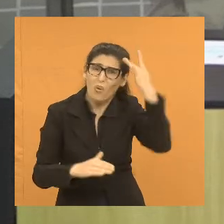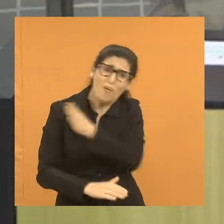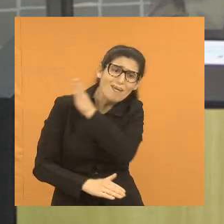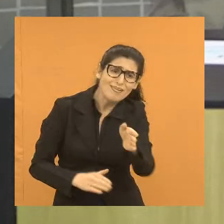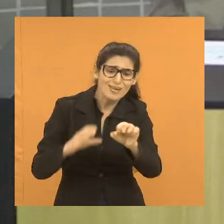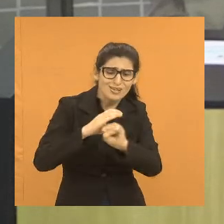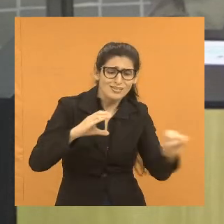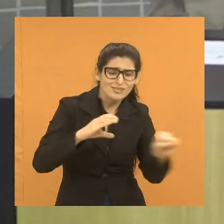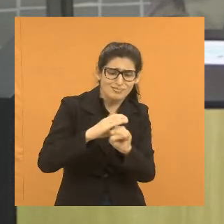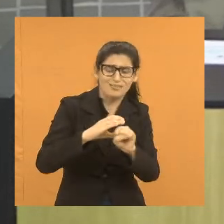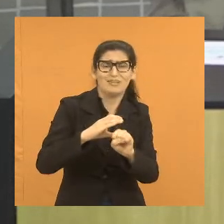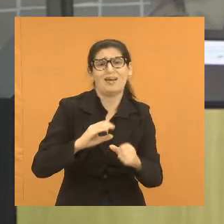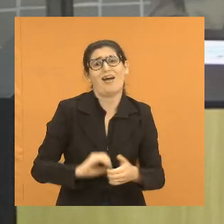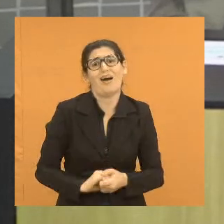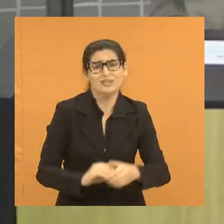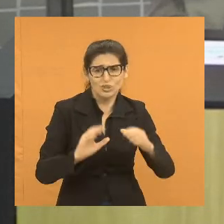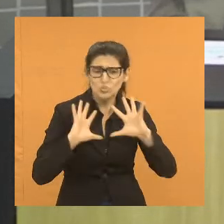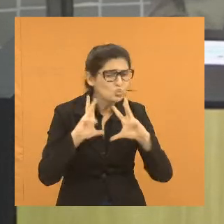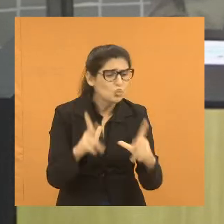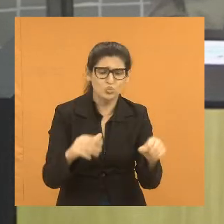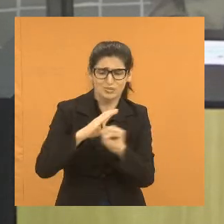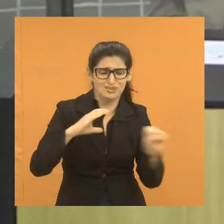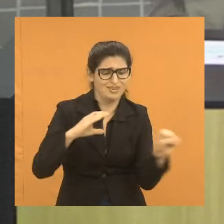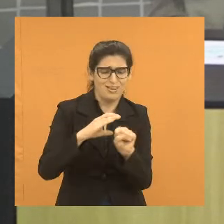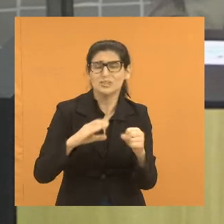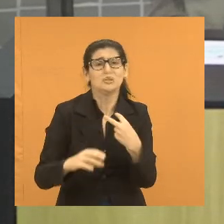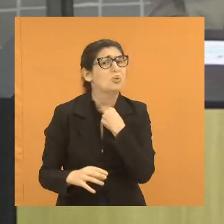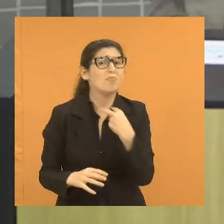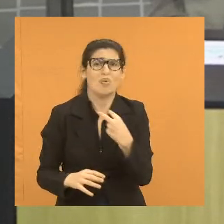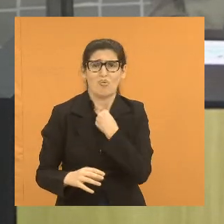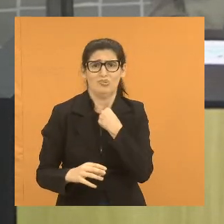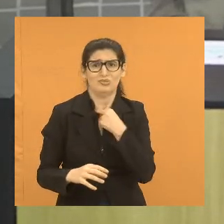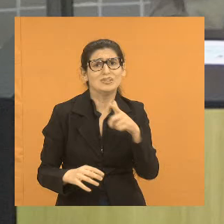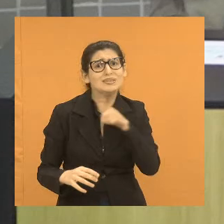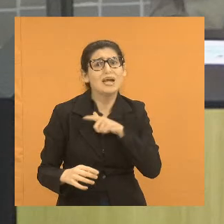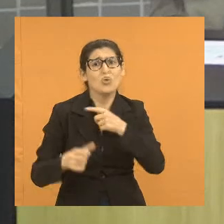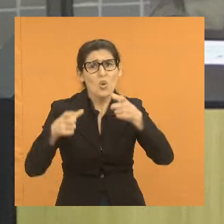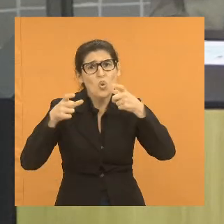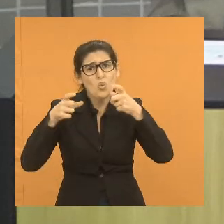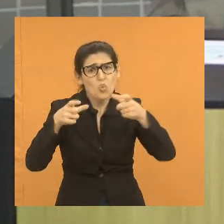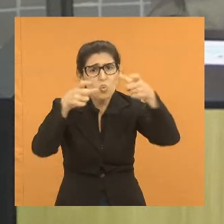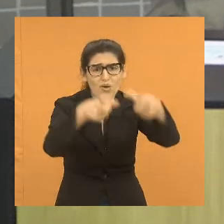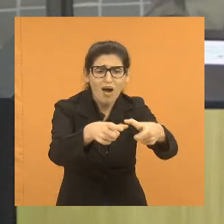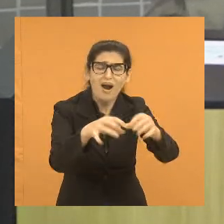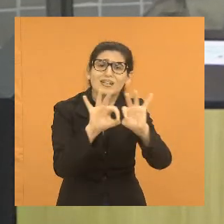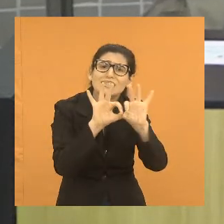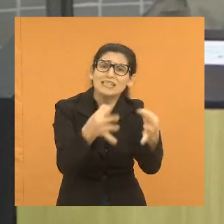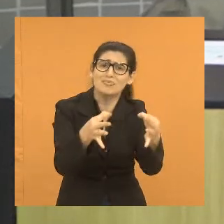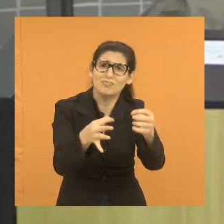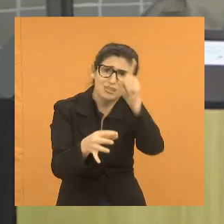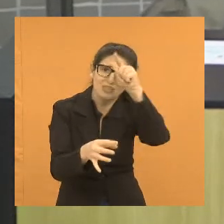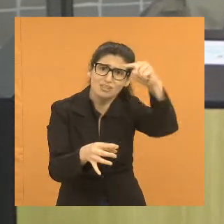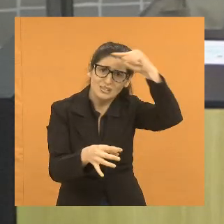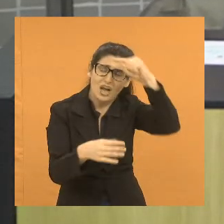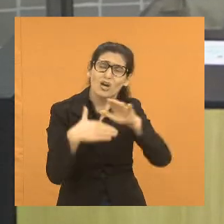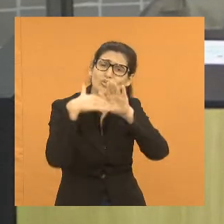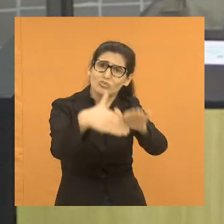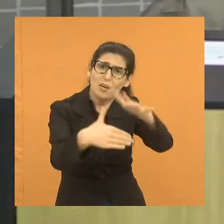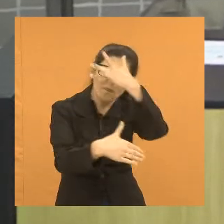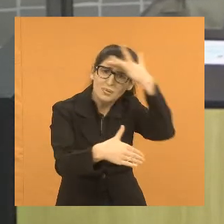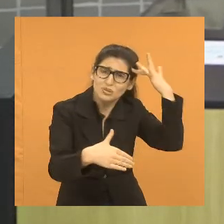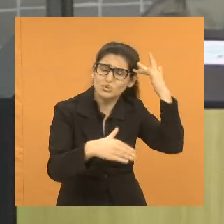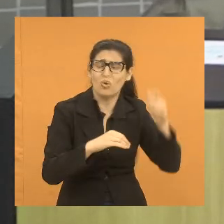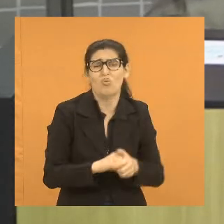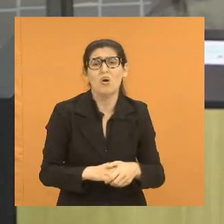senão eu crio um outro pronto atendimento. E isso acaba onerando não só os cofres do município, como isso acaba